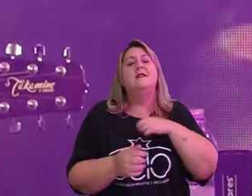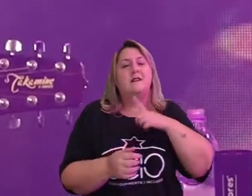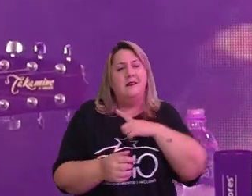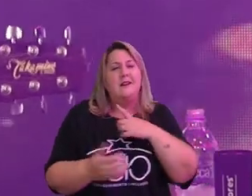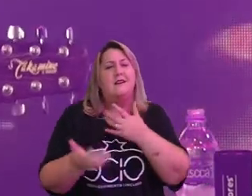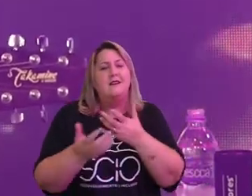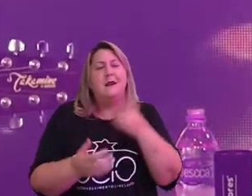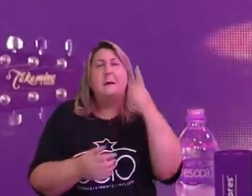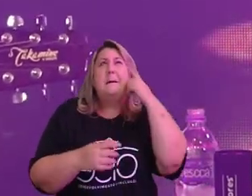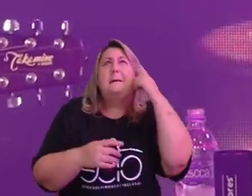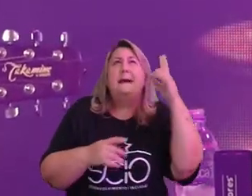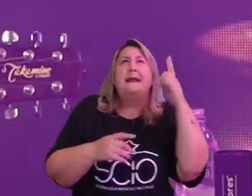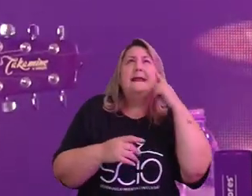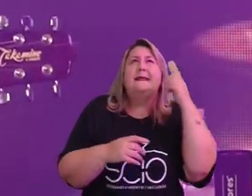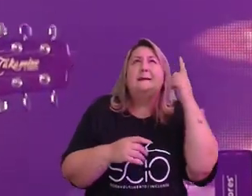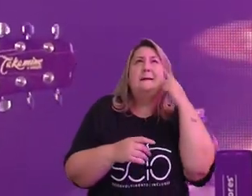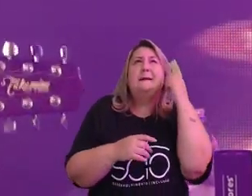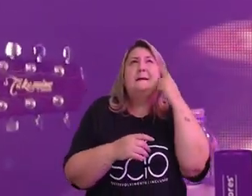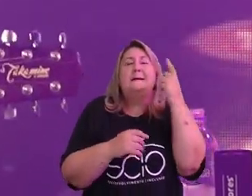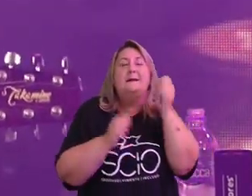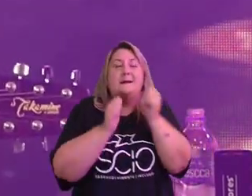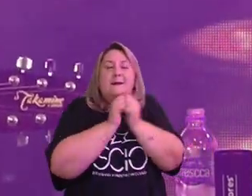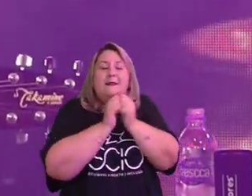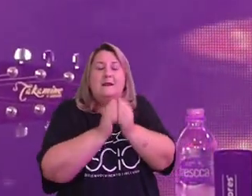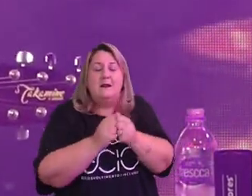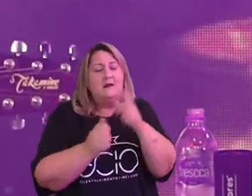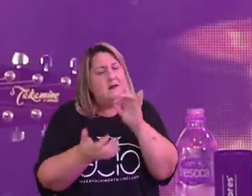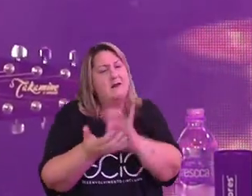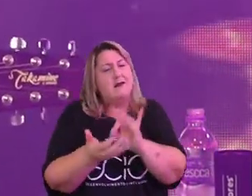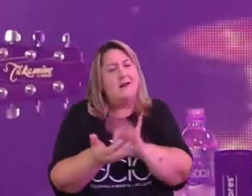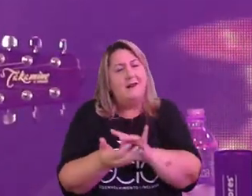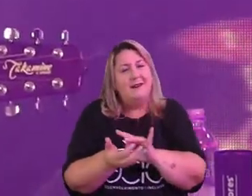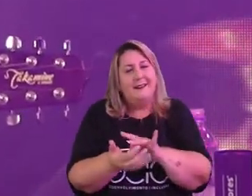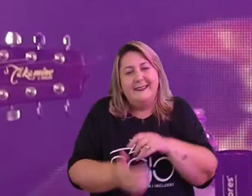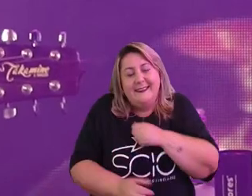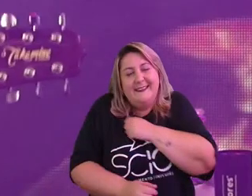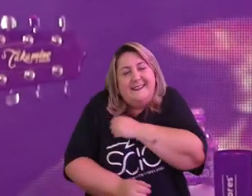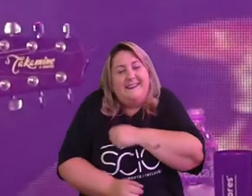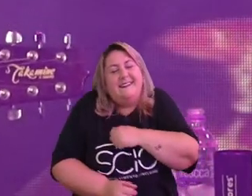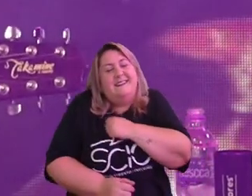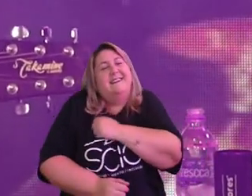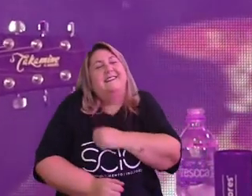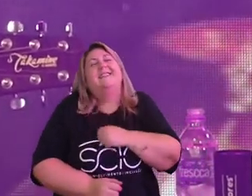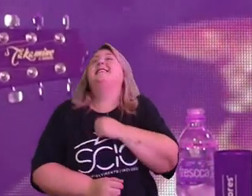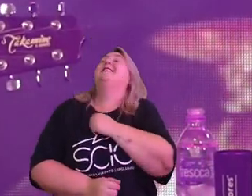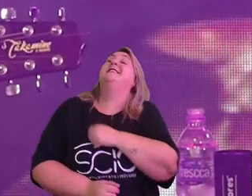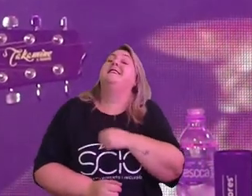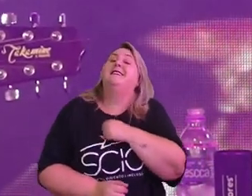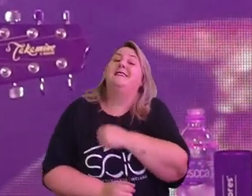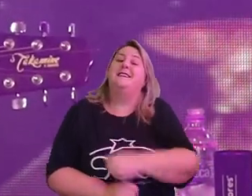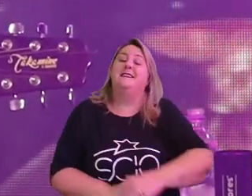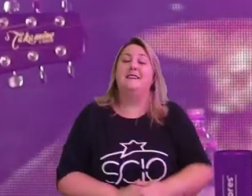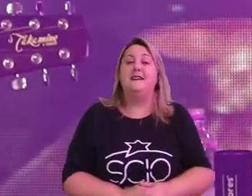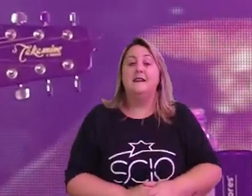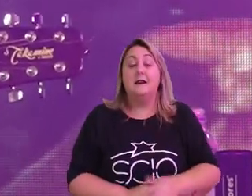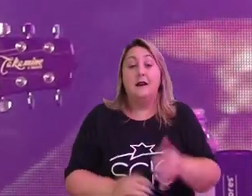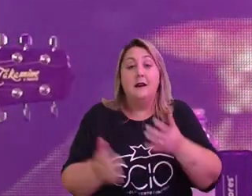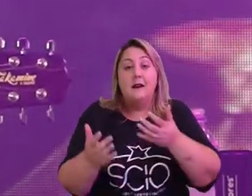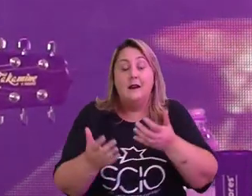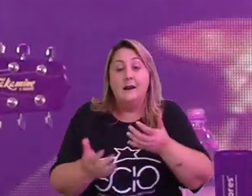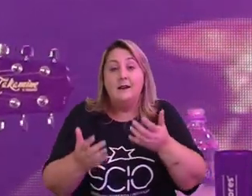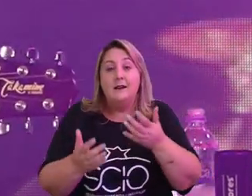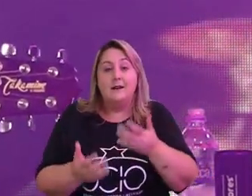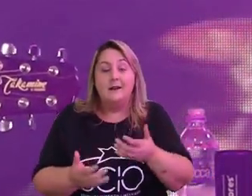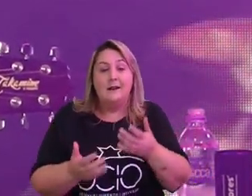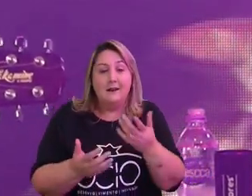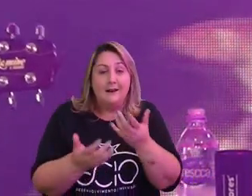ainda você pensa muito em mim. Diz que é verdade, que tem saudade,